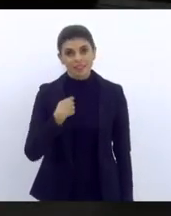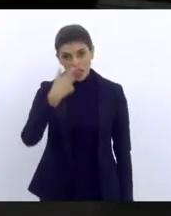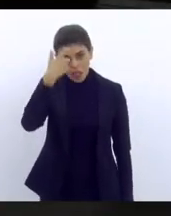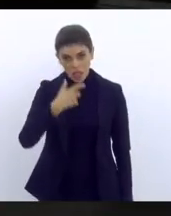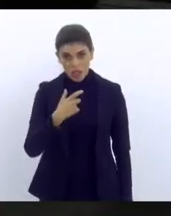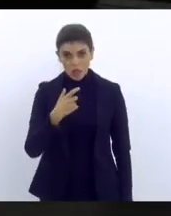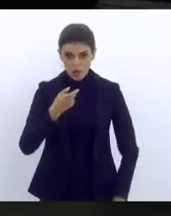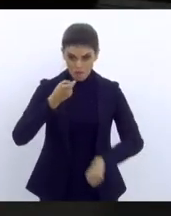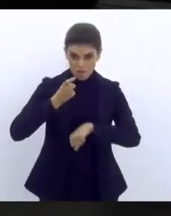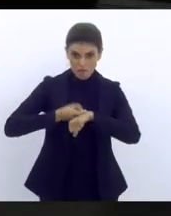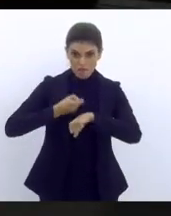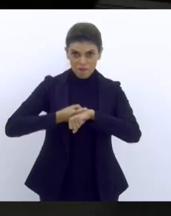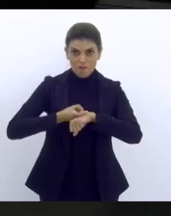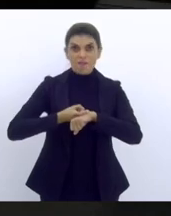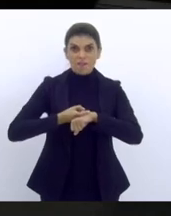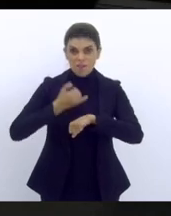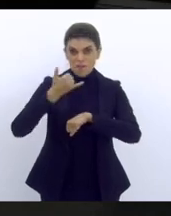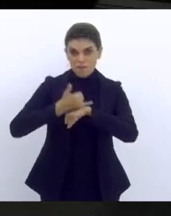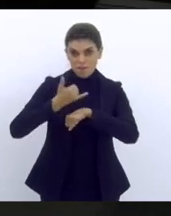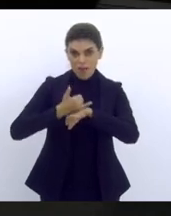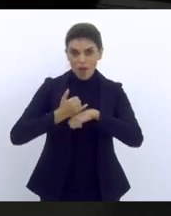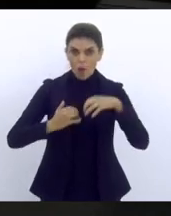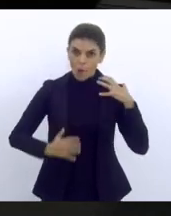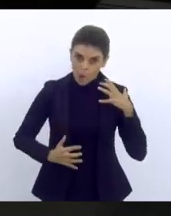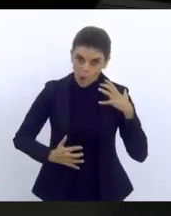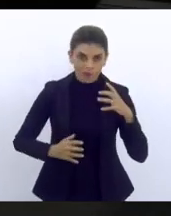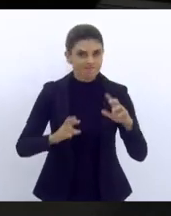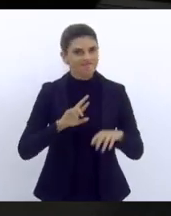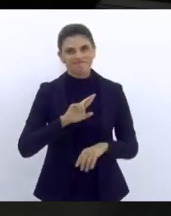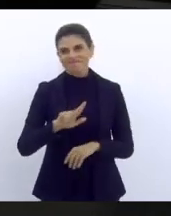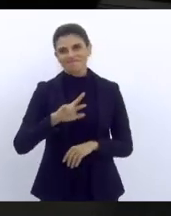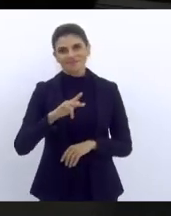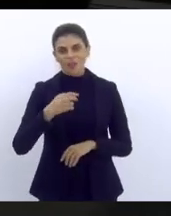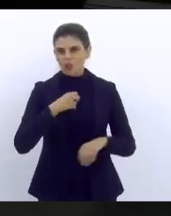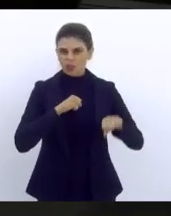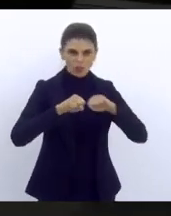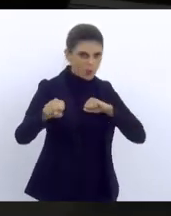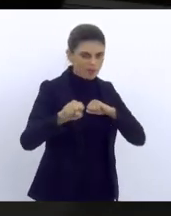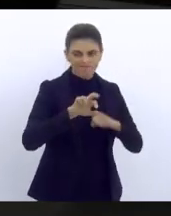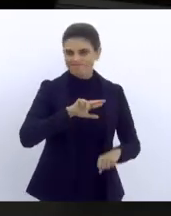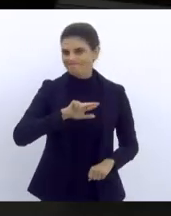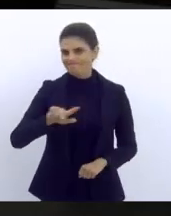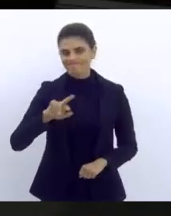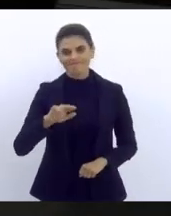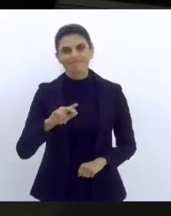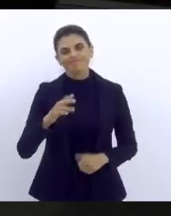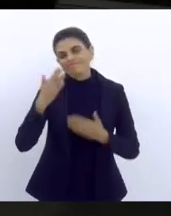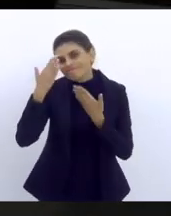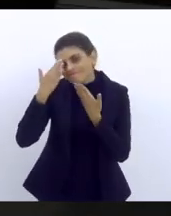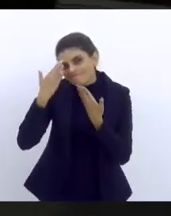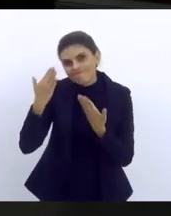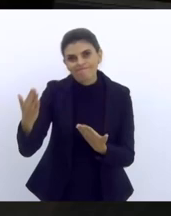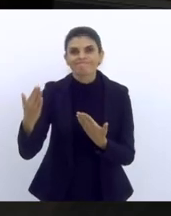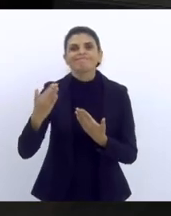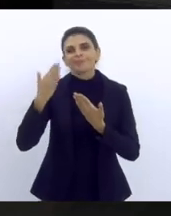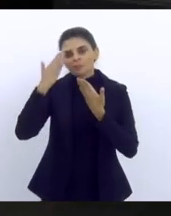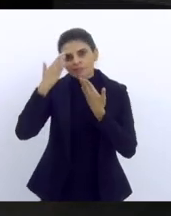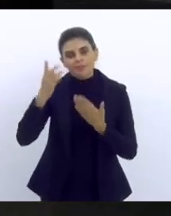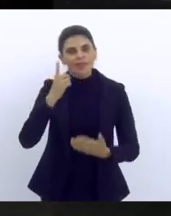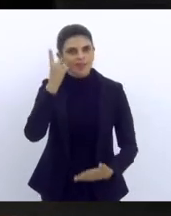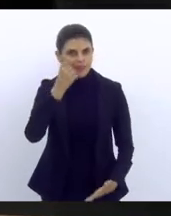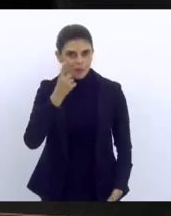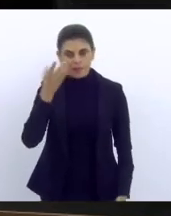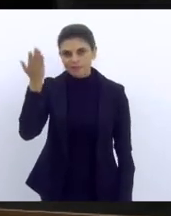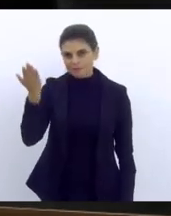ferro, nem sou super-homem, mas é dizer que obrigada ao deputado